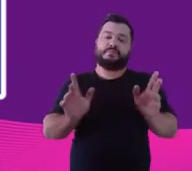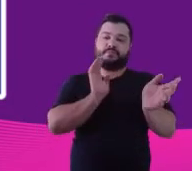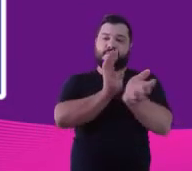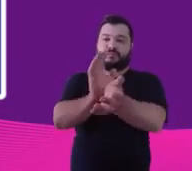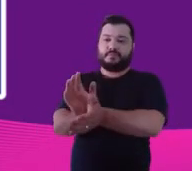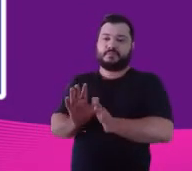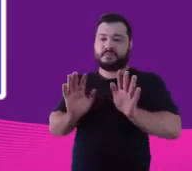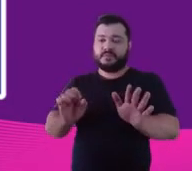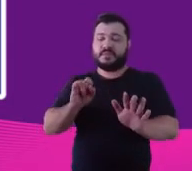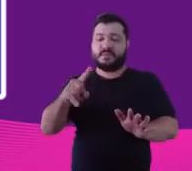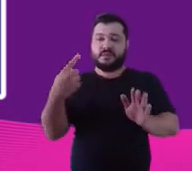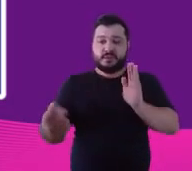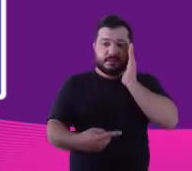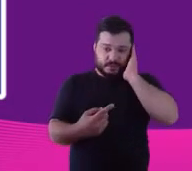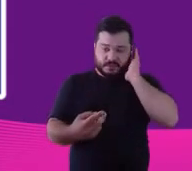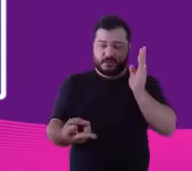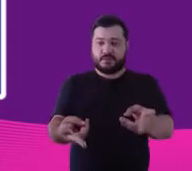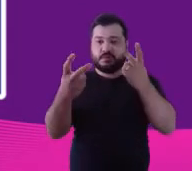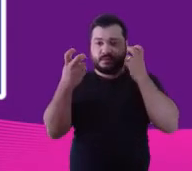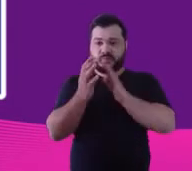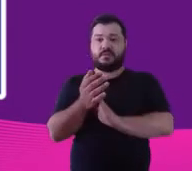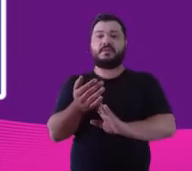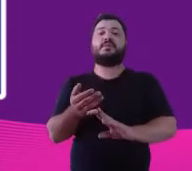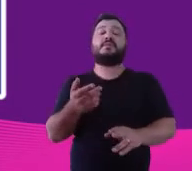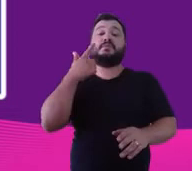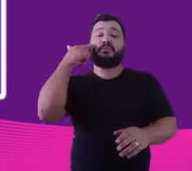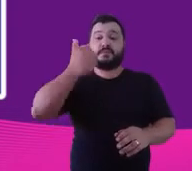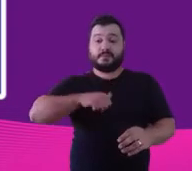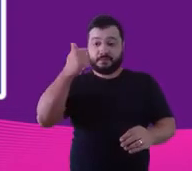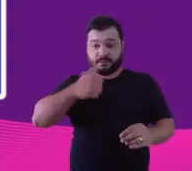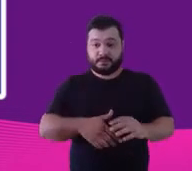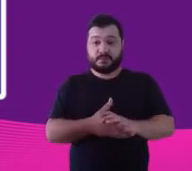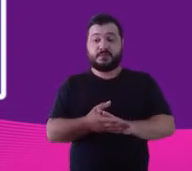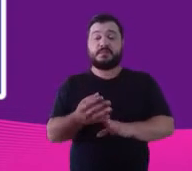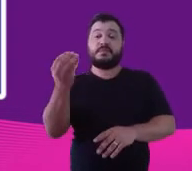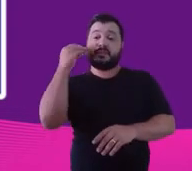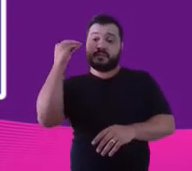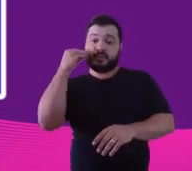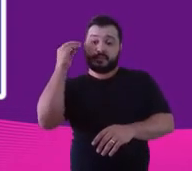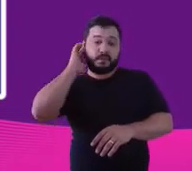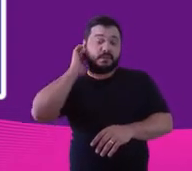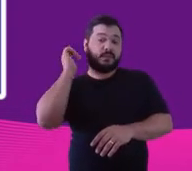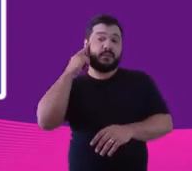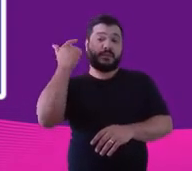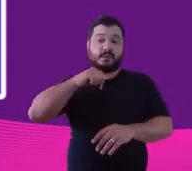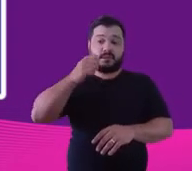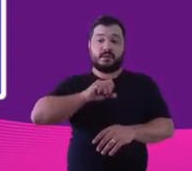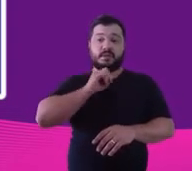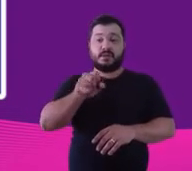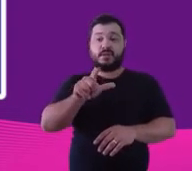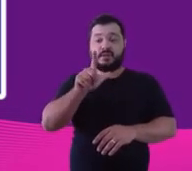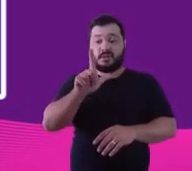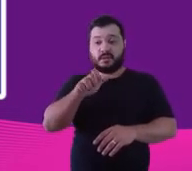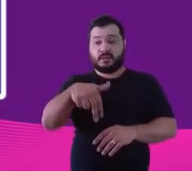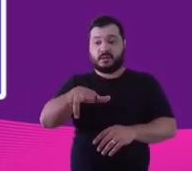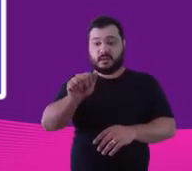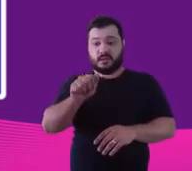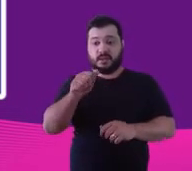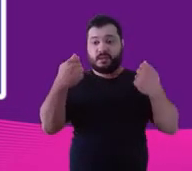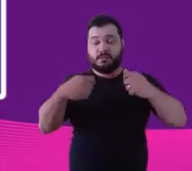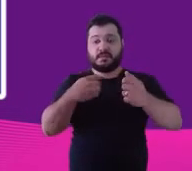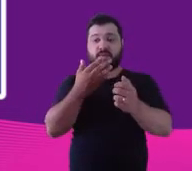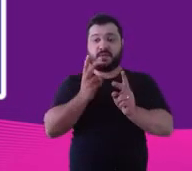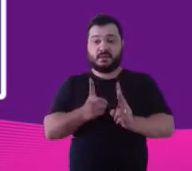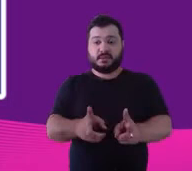três grupos mas quantas errado aqui essa subir análise que foi para tentar a se a Lena tá lendo a respeito desse